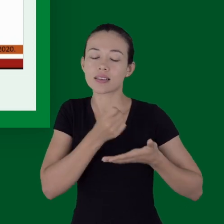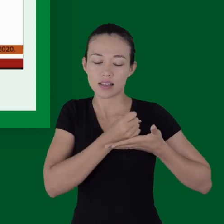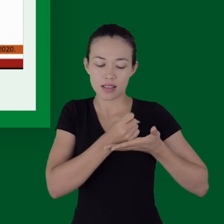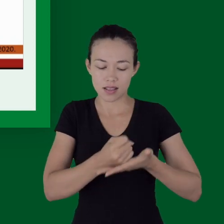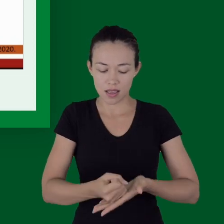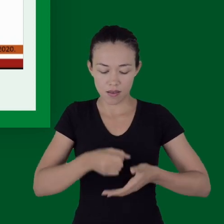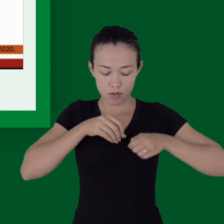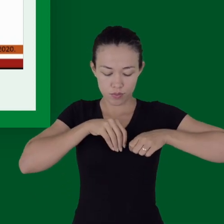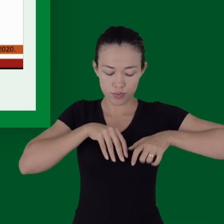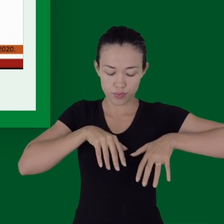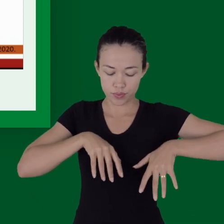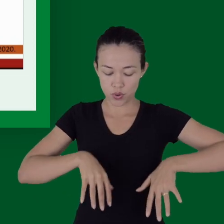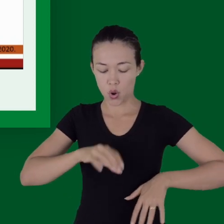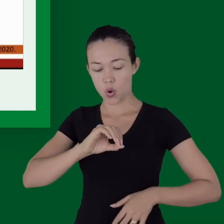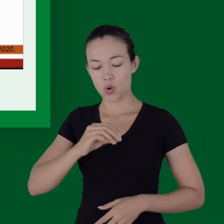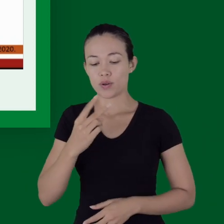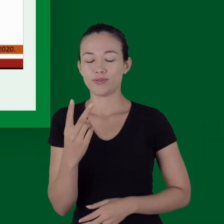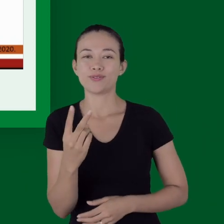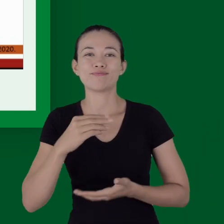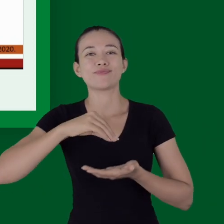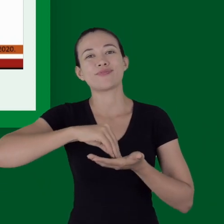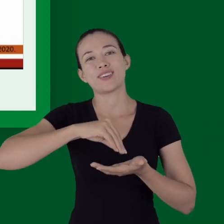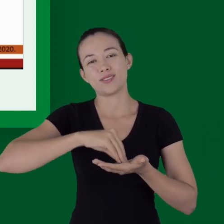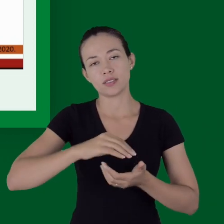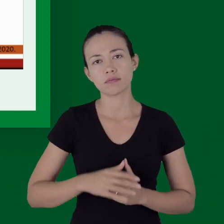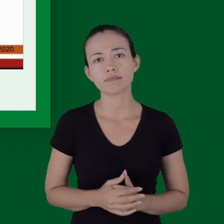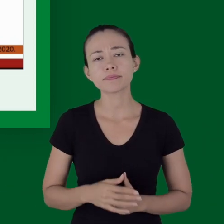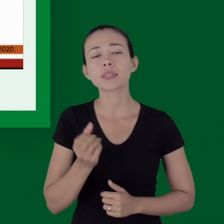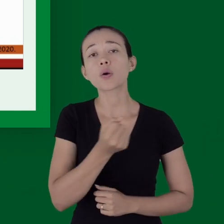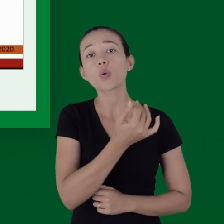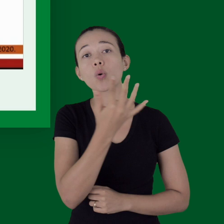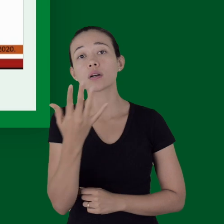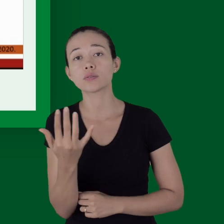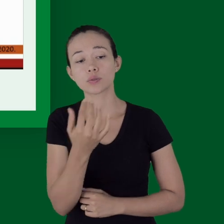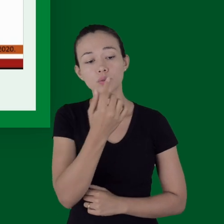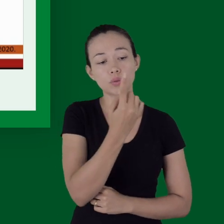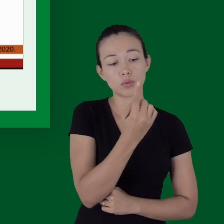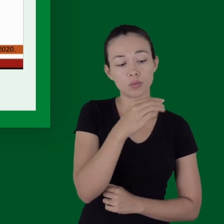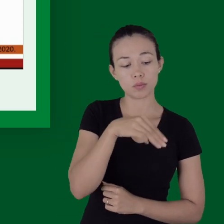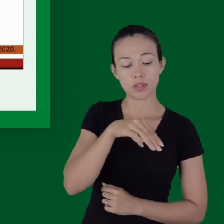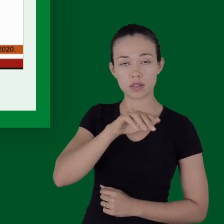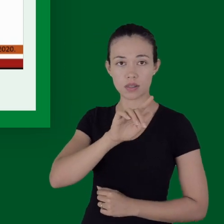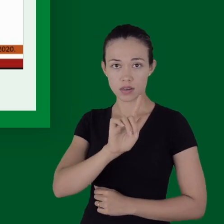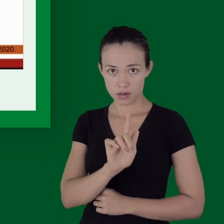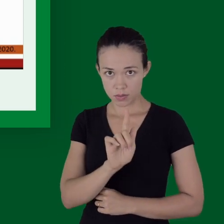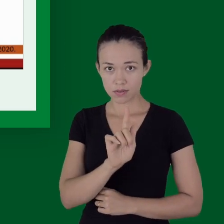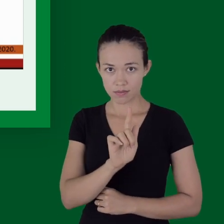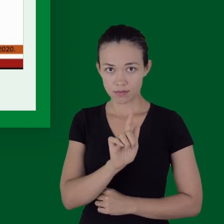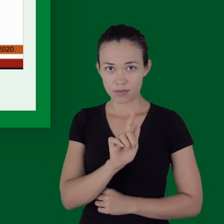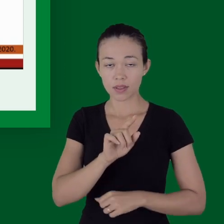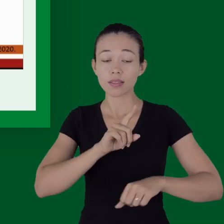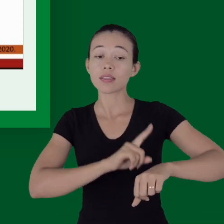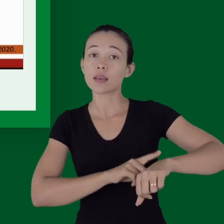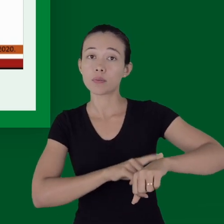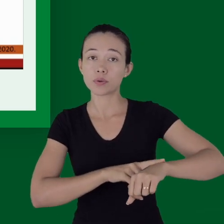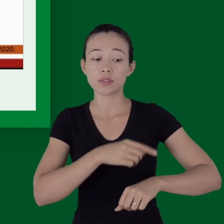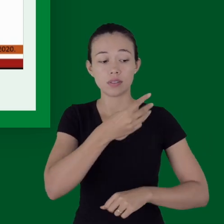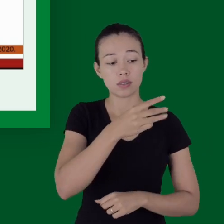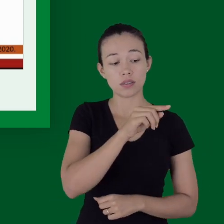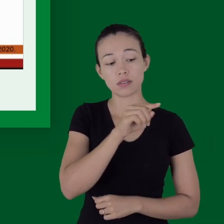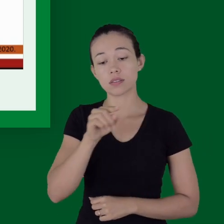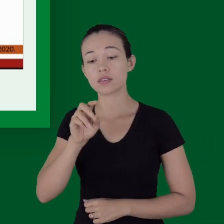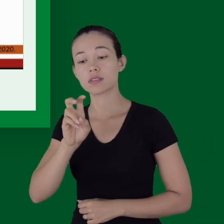oxigênio. A dose é de 1 miligrama em bolos a cada 3 a 5 minutos, até o retorno da circulação